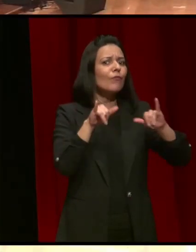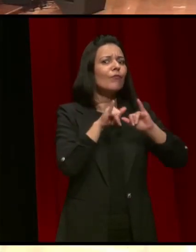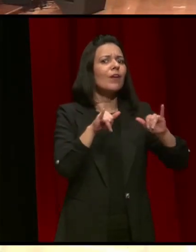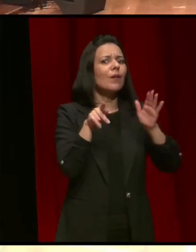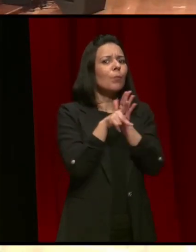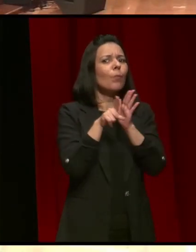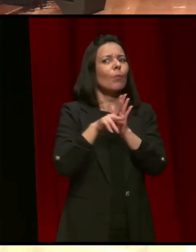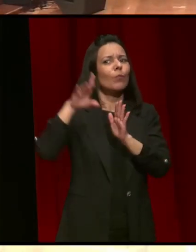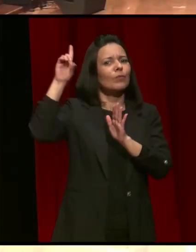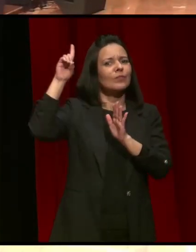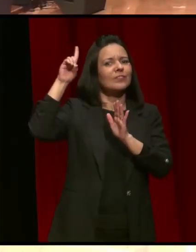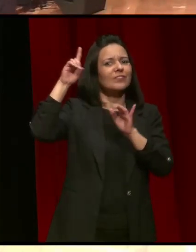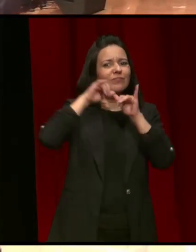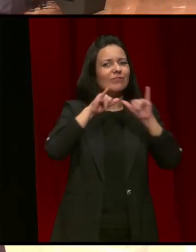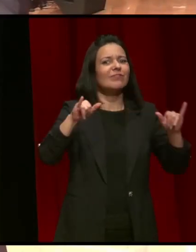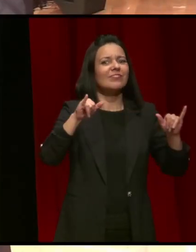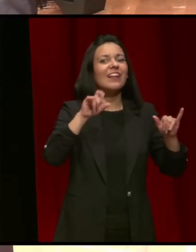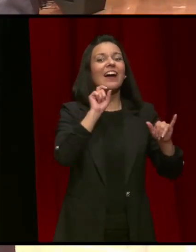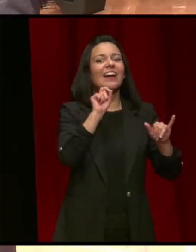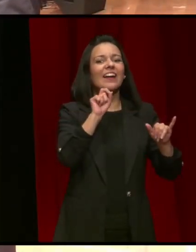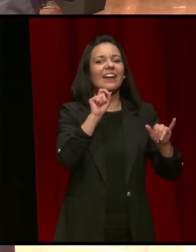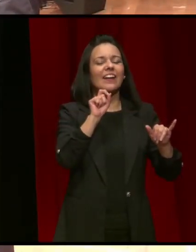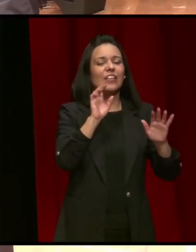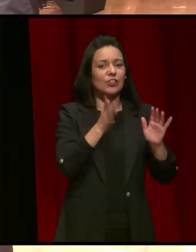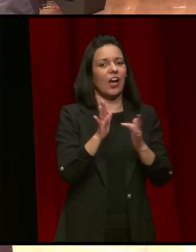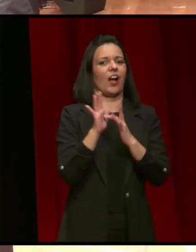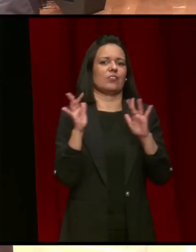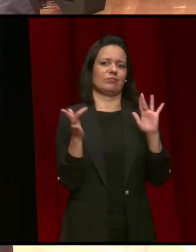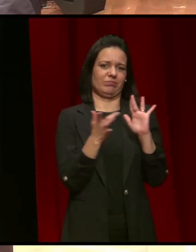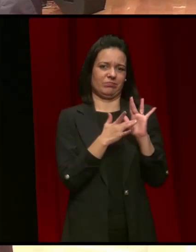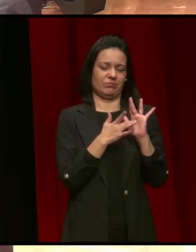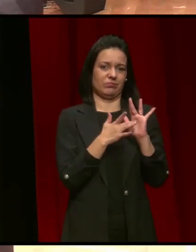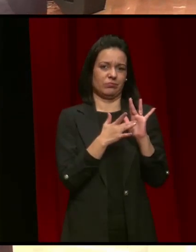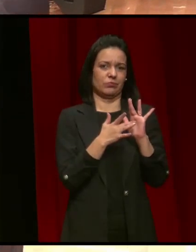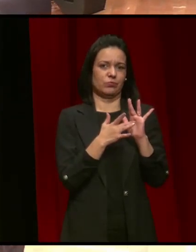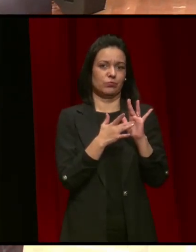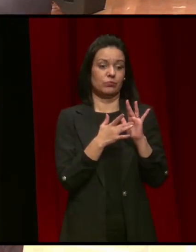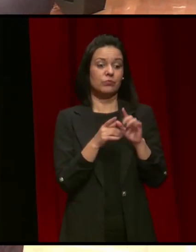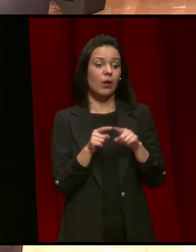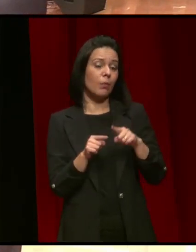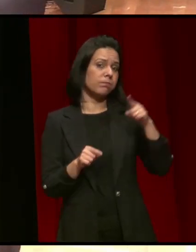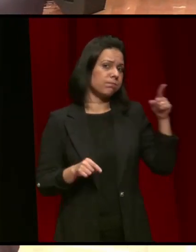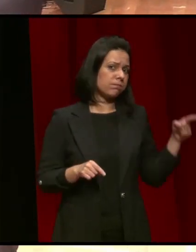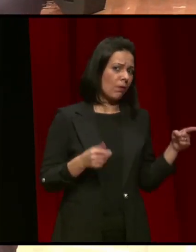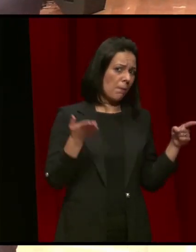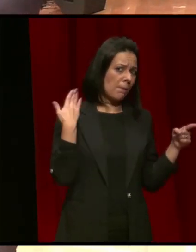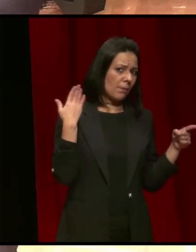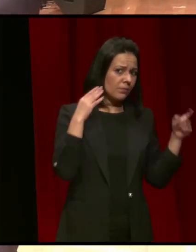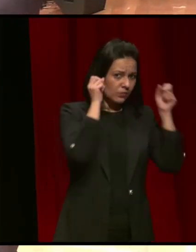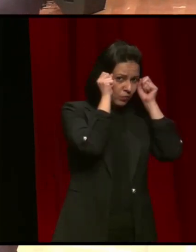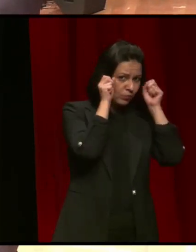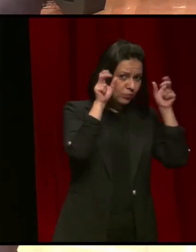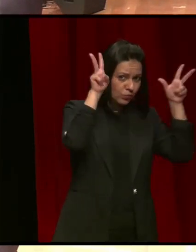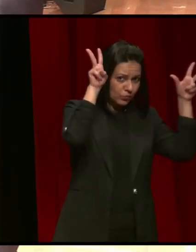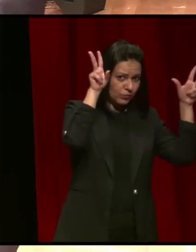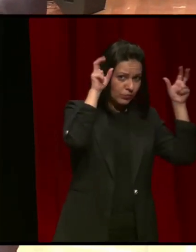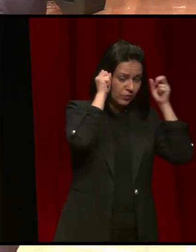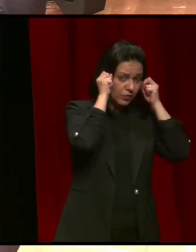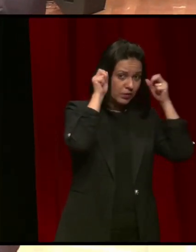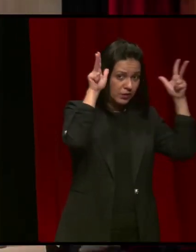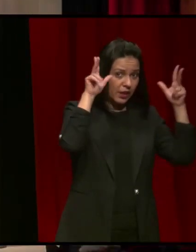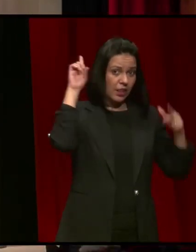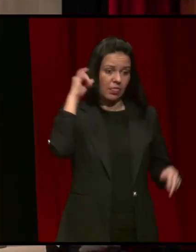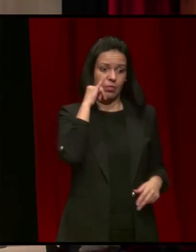Jesus. Então, aquele anjo lutando com o próprio Moisés, ele estava apontando para o grande anjo de Deus,